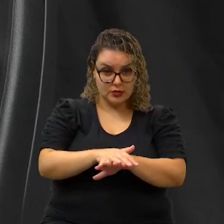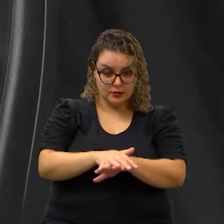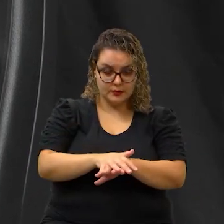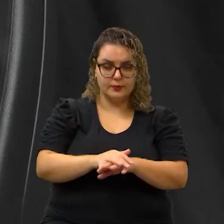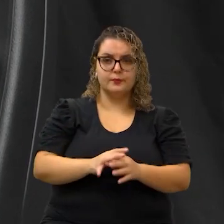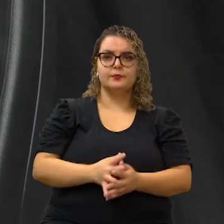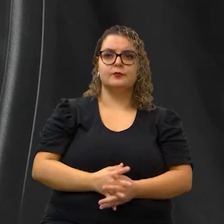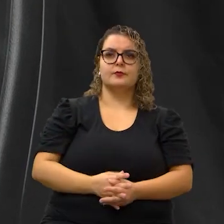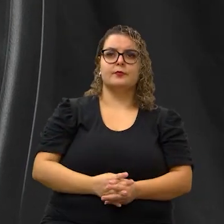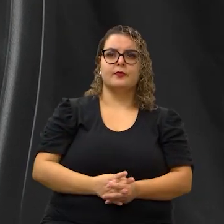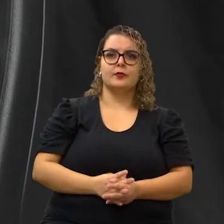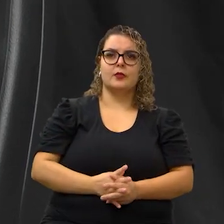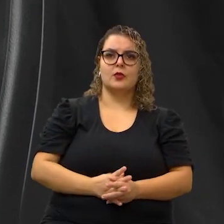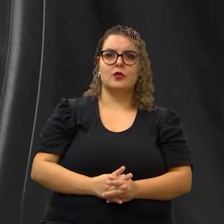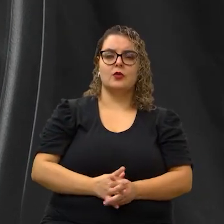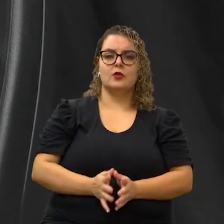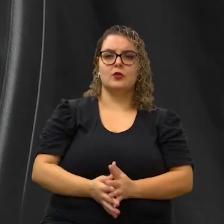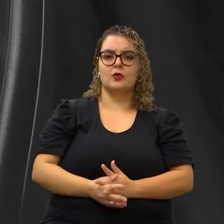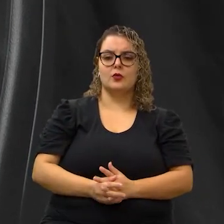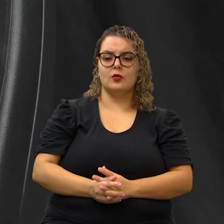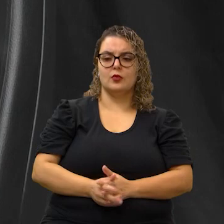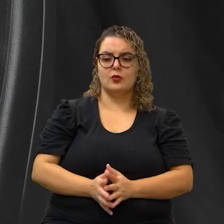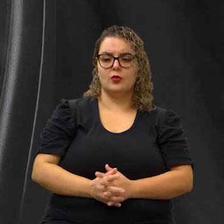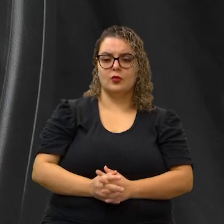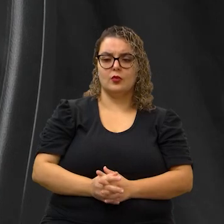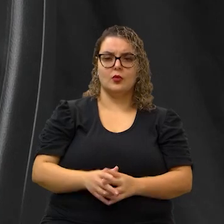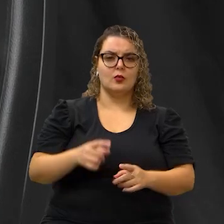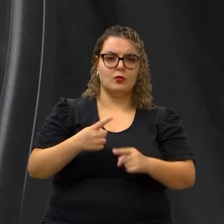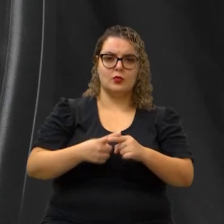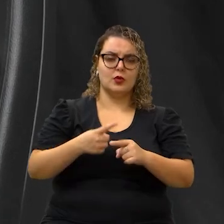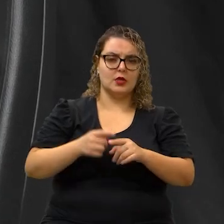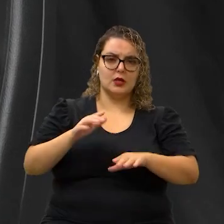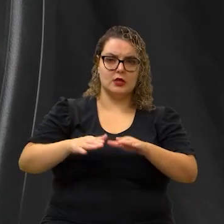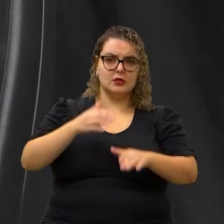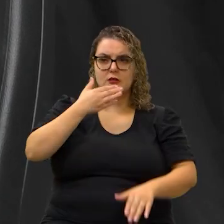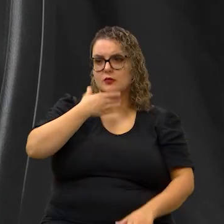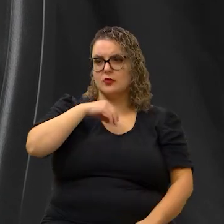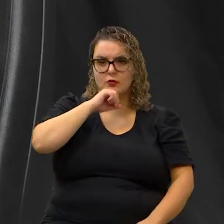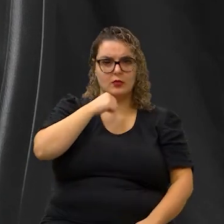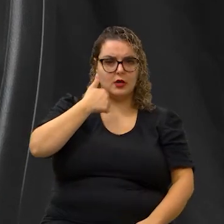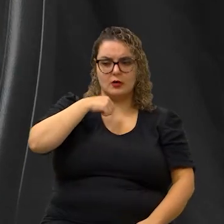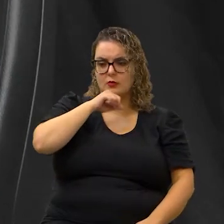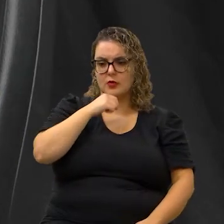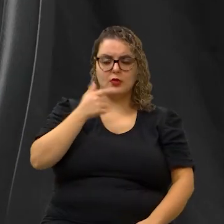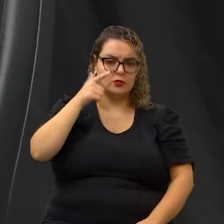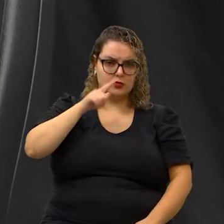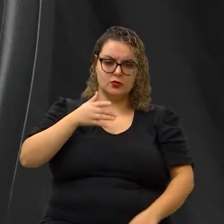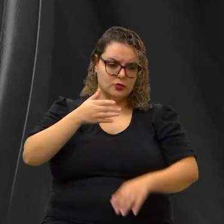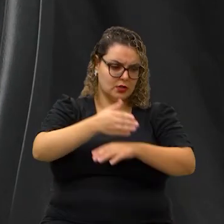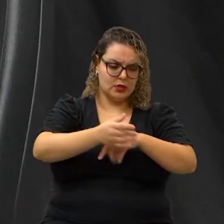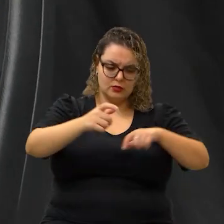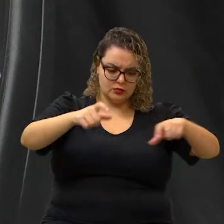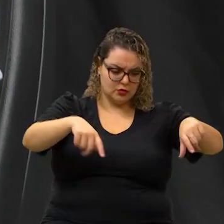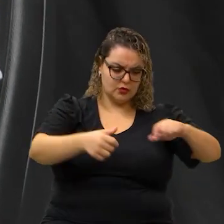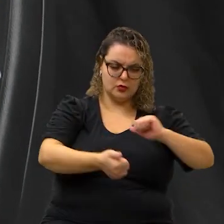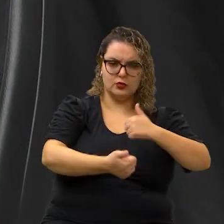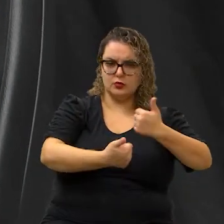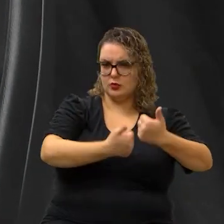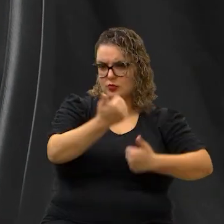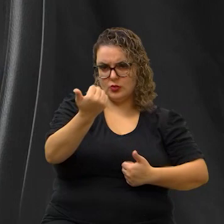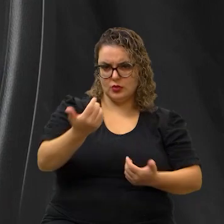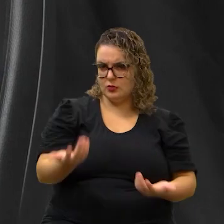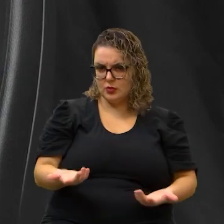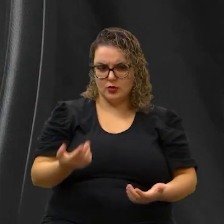de inclusão, porque muitas vezes o pai não consegue, ou a mãe ir a um jogo de